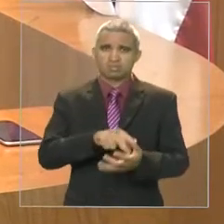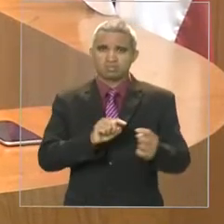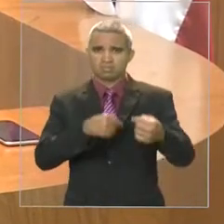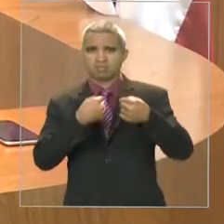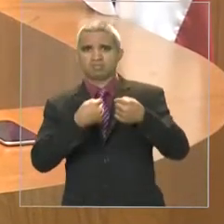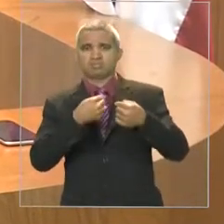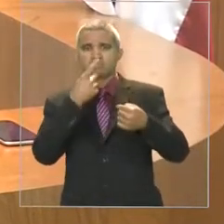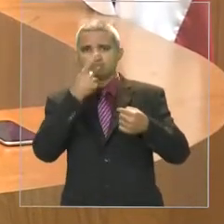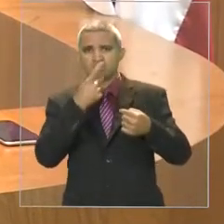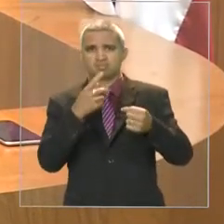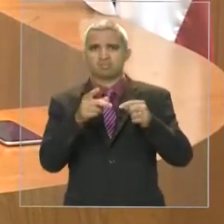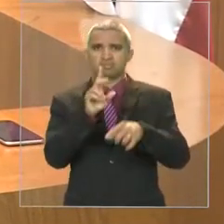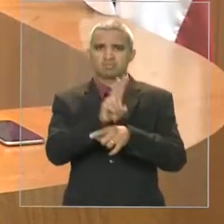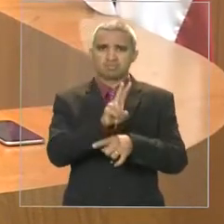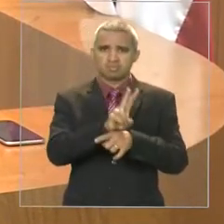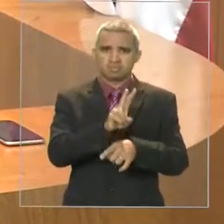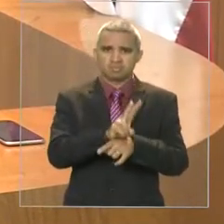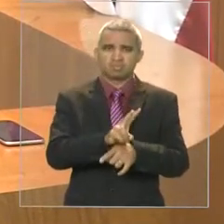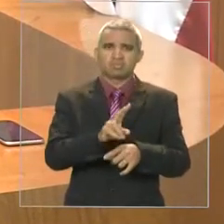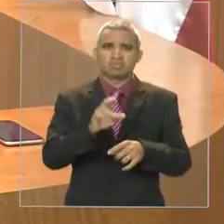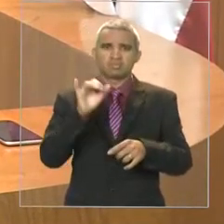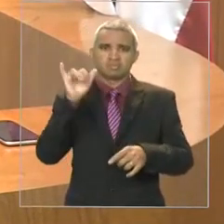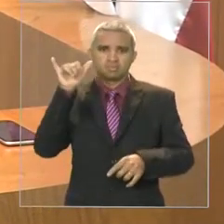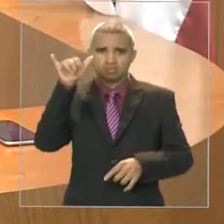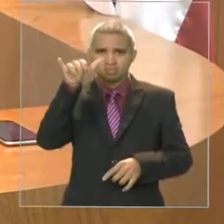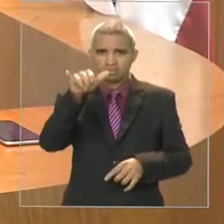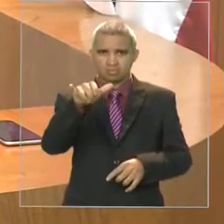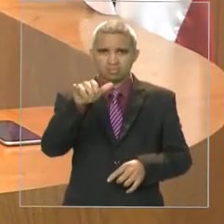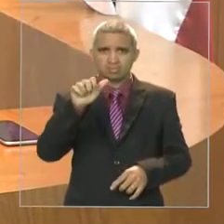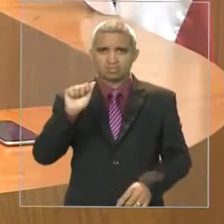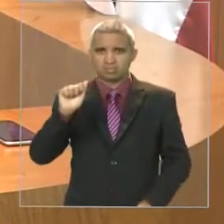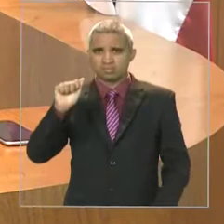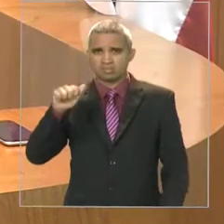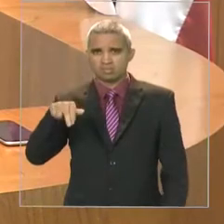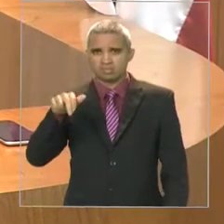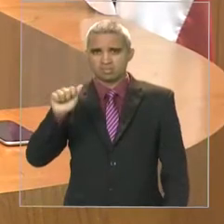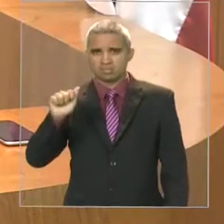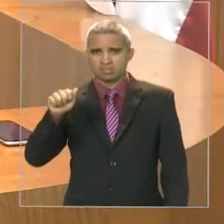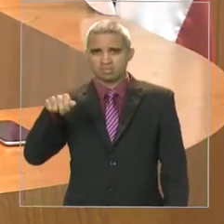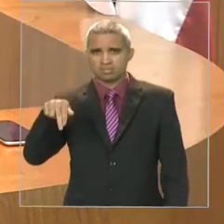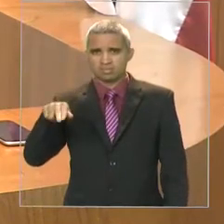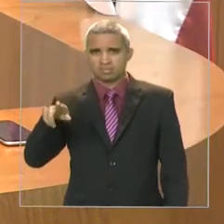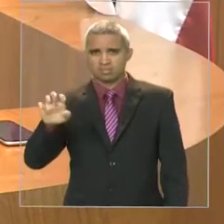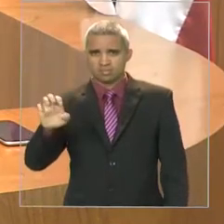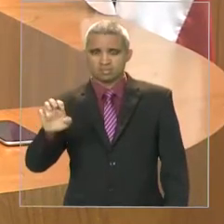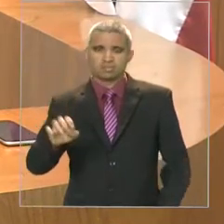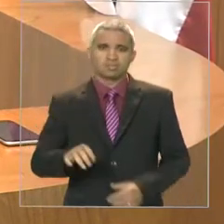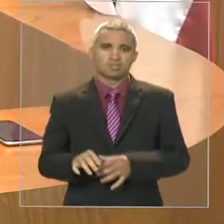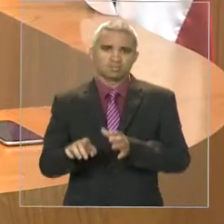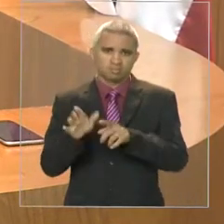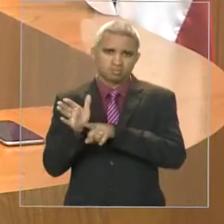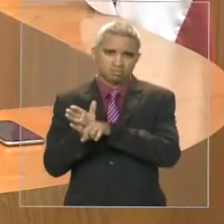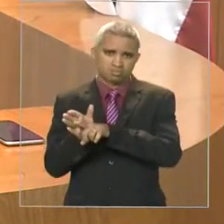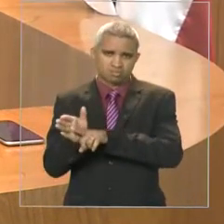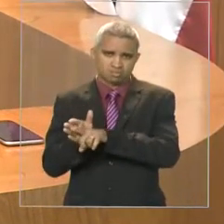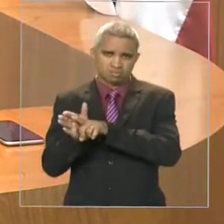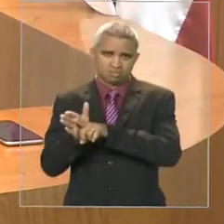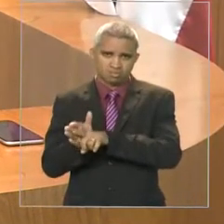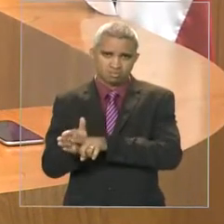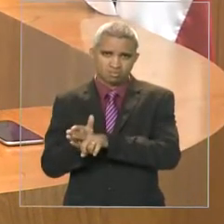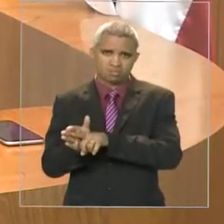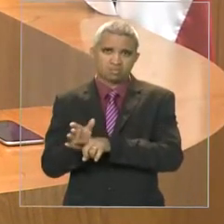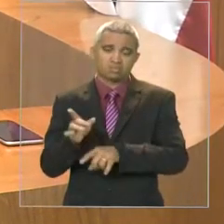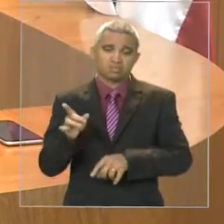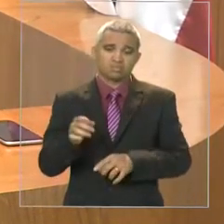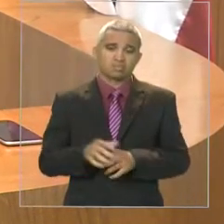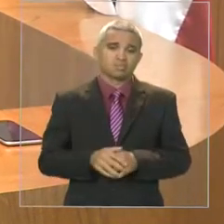Estado com relação a essa aeronave que a ANAC agora está investigando, de forma muito abstrata. Deputado Levi, o que